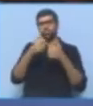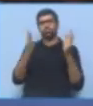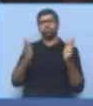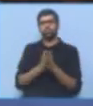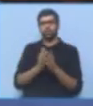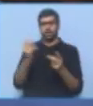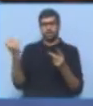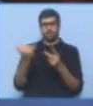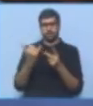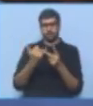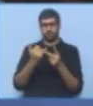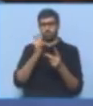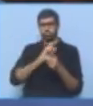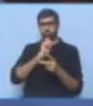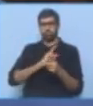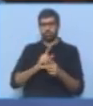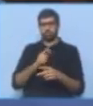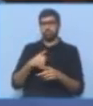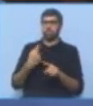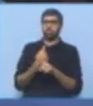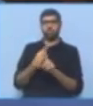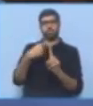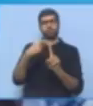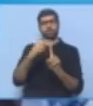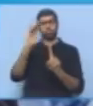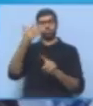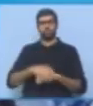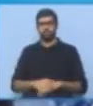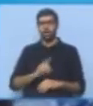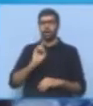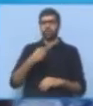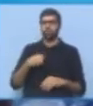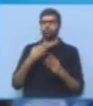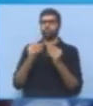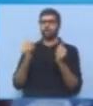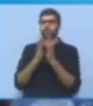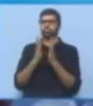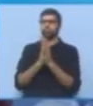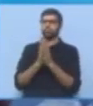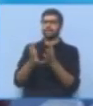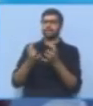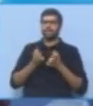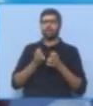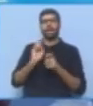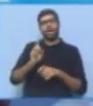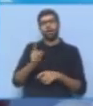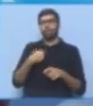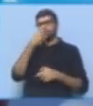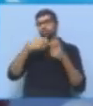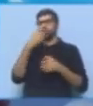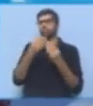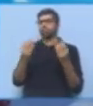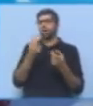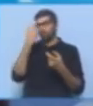em segundo lugar, talvez a questão mais positiva, é para receber o Espírito Santo. Há muita gente que não entende isto, mas São Lucas é